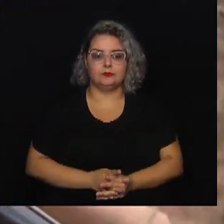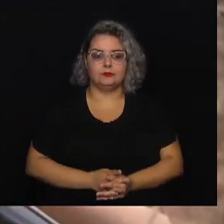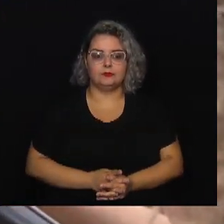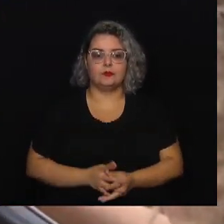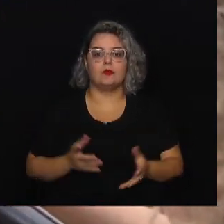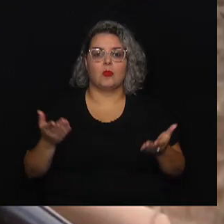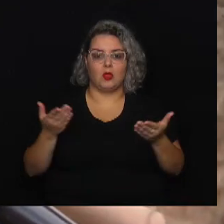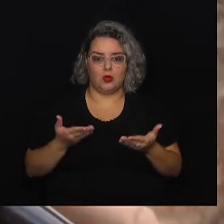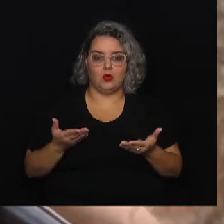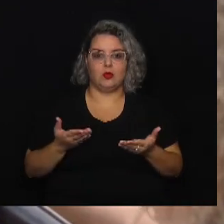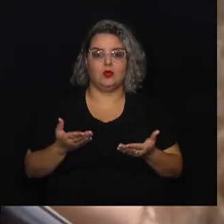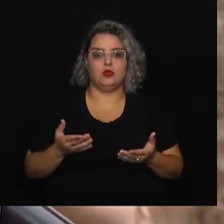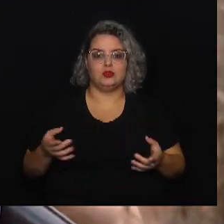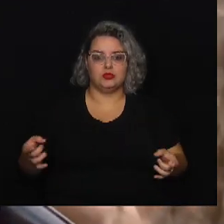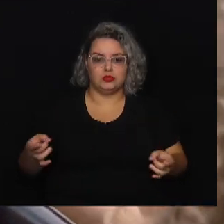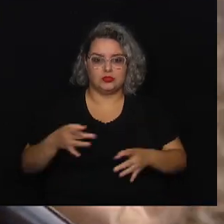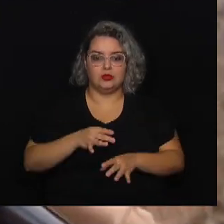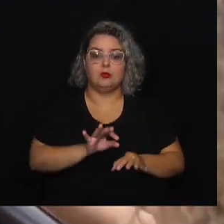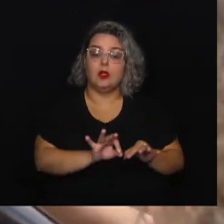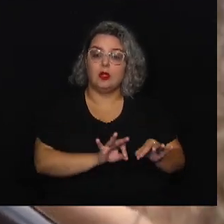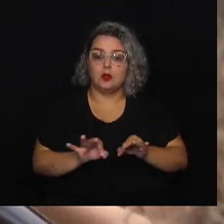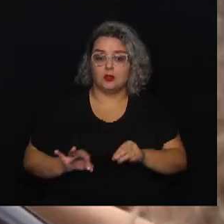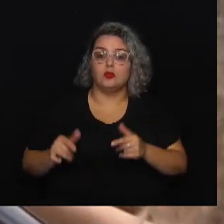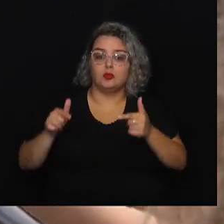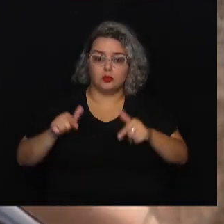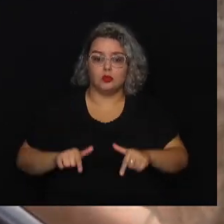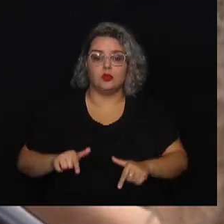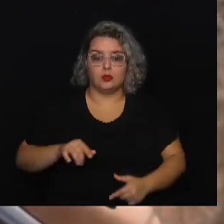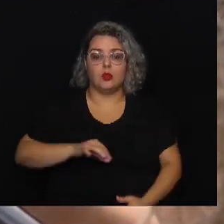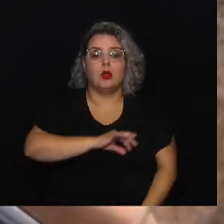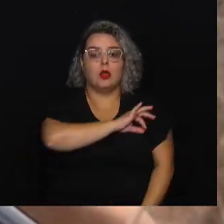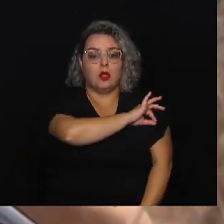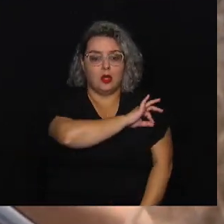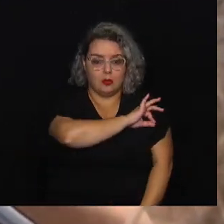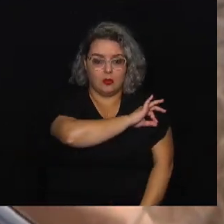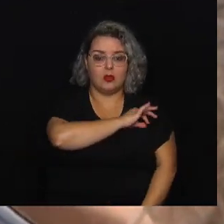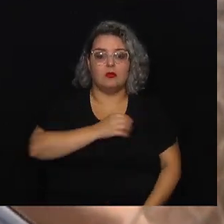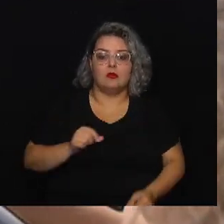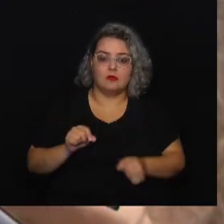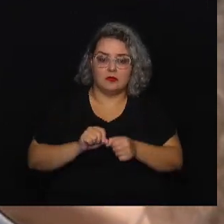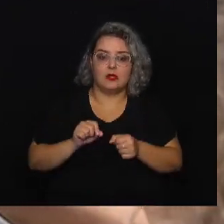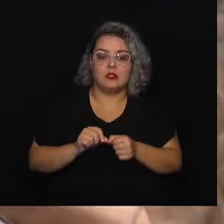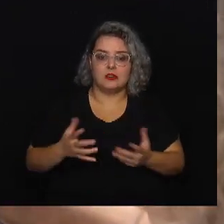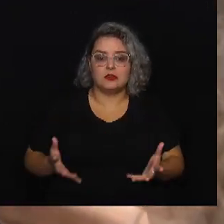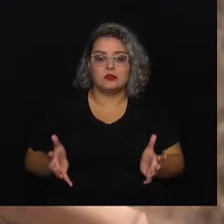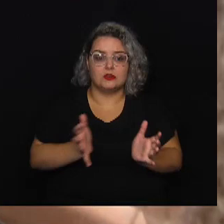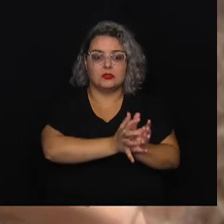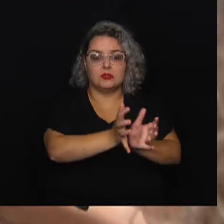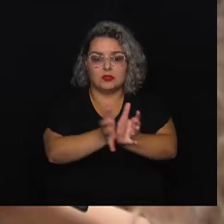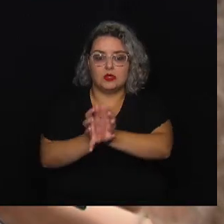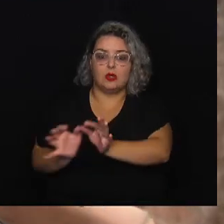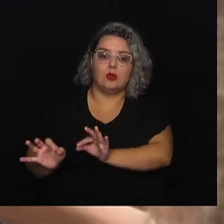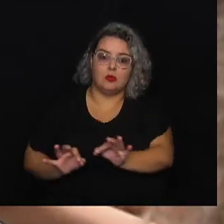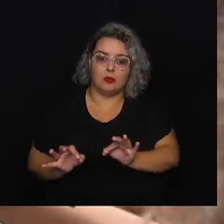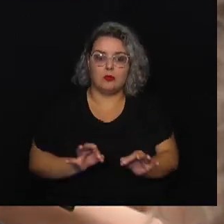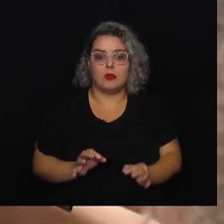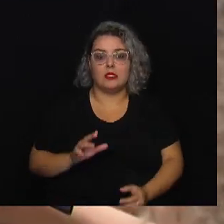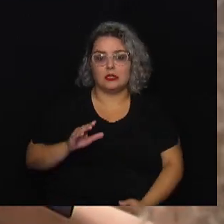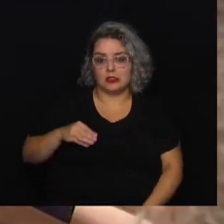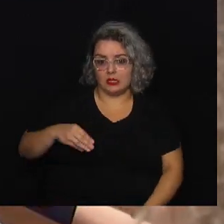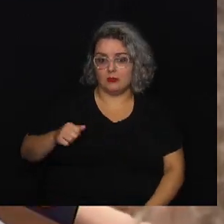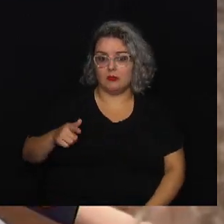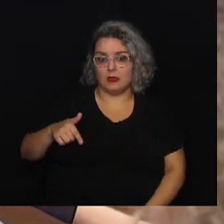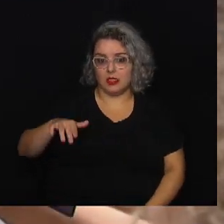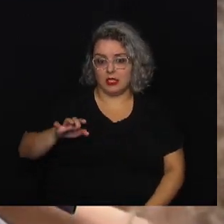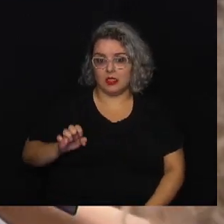Hoje estamos terminando aqui a parte da preparação do local, a Prefeitura está fazendo com suas equipes aqui, a preparação da margem que é necessária para o lançamento